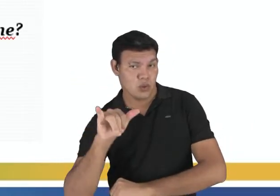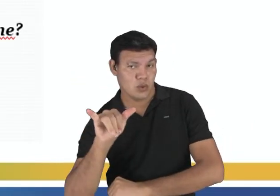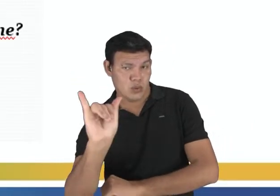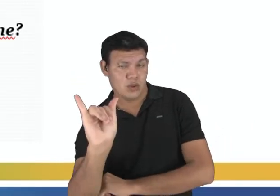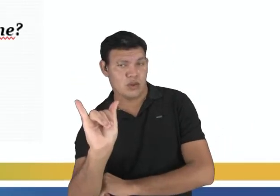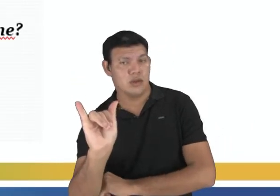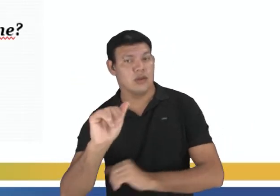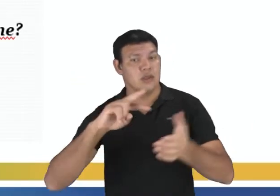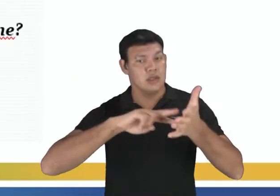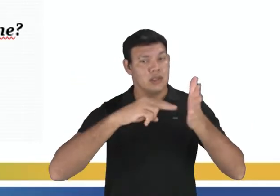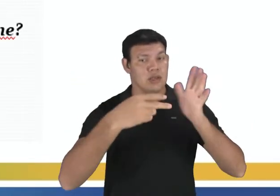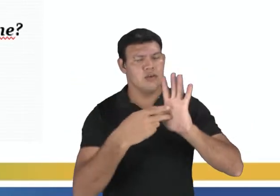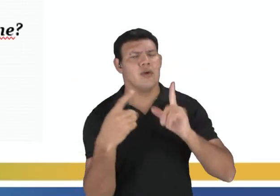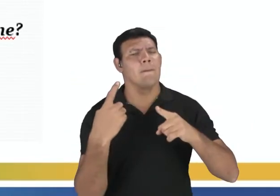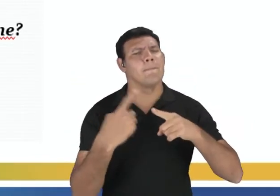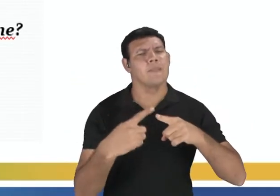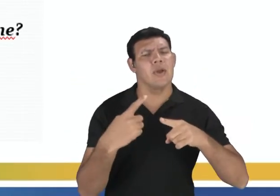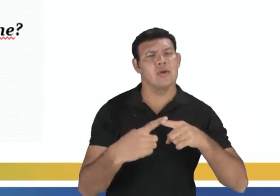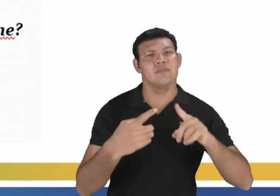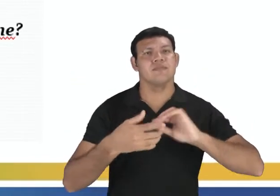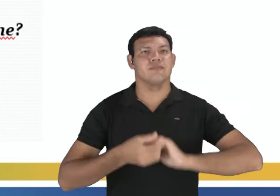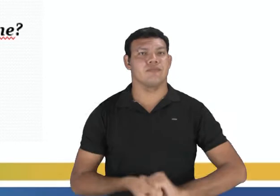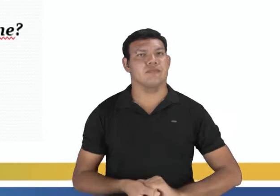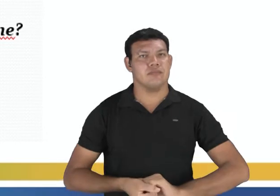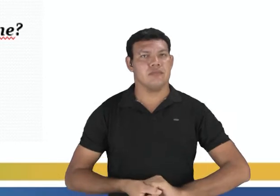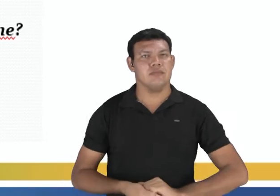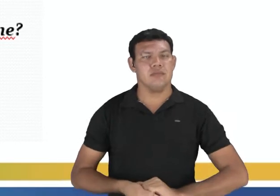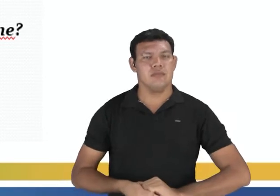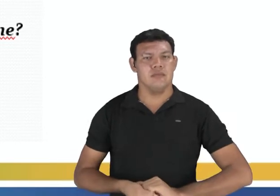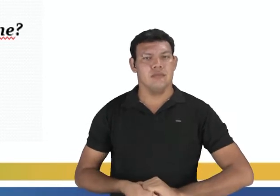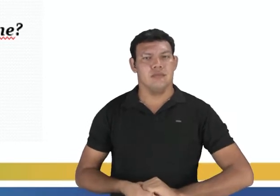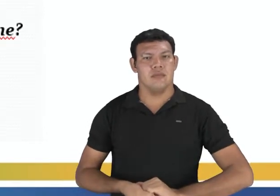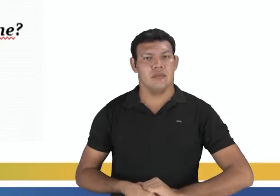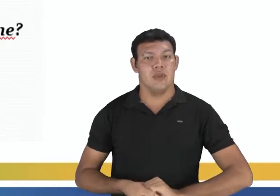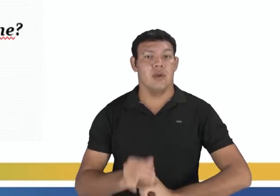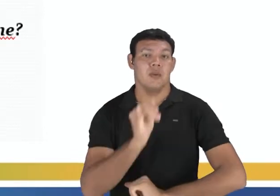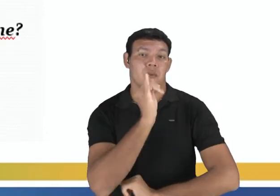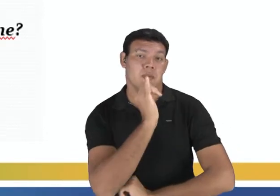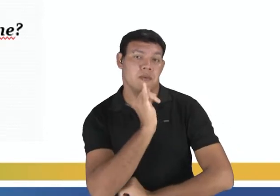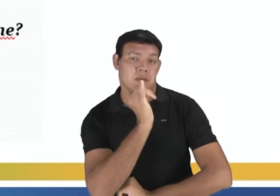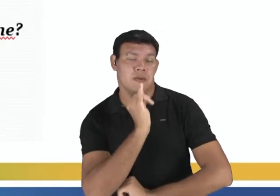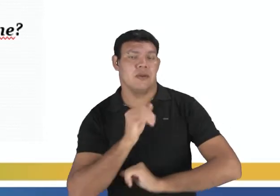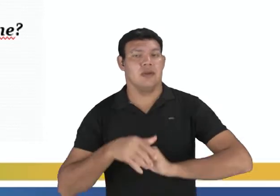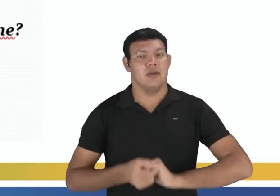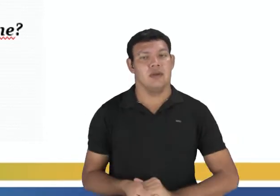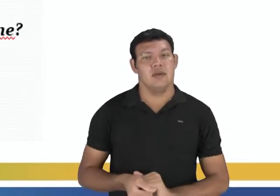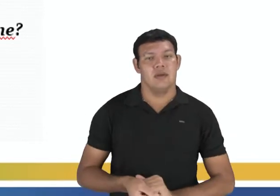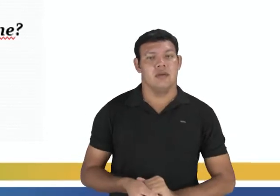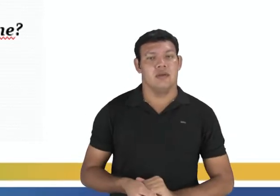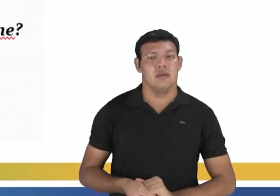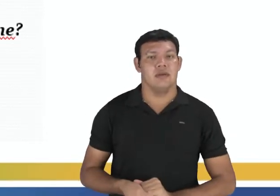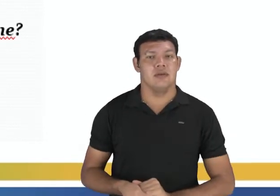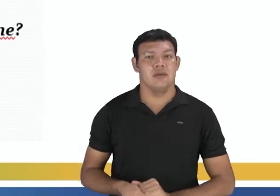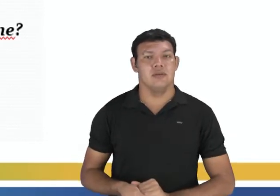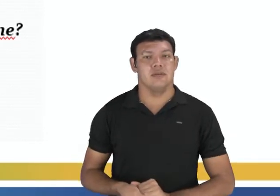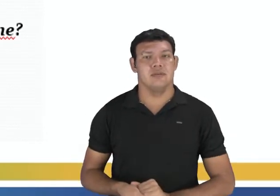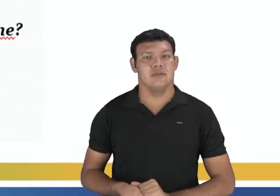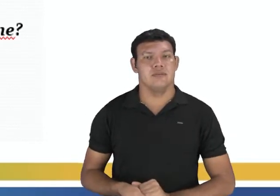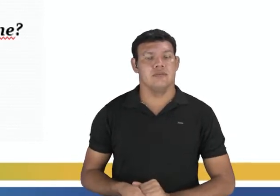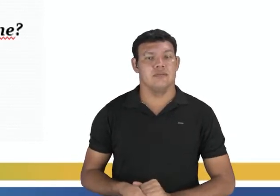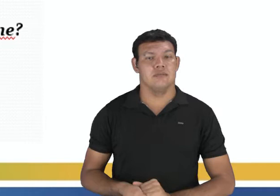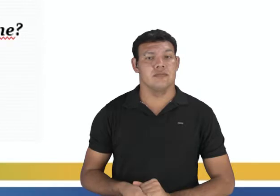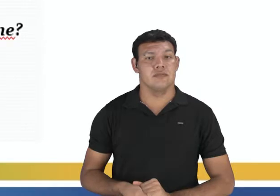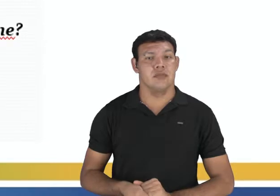por quê. Why are you so angry? Como no exemplo diz aí, ó, por que você está tão